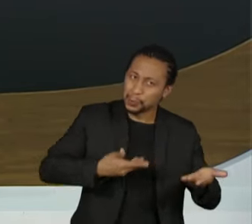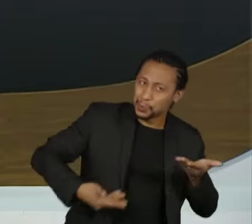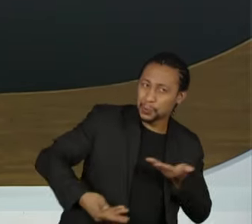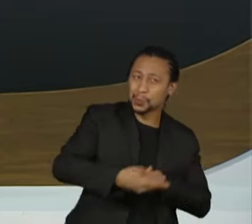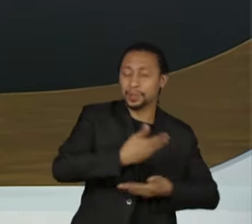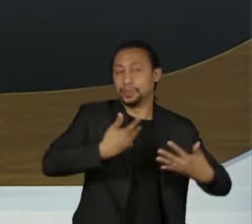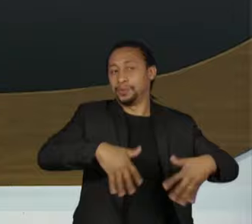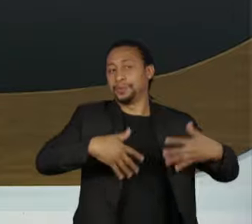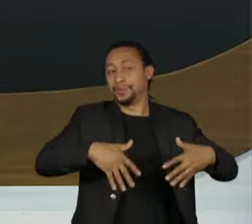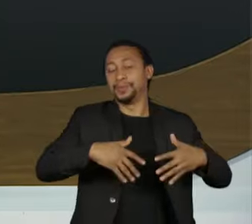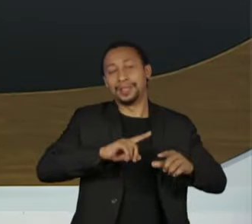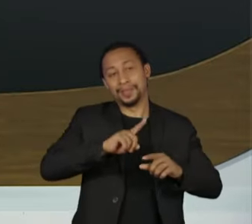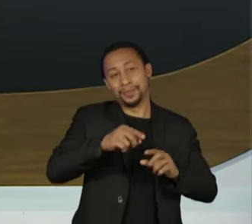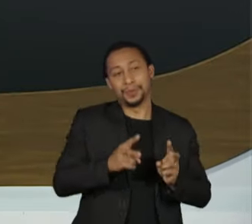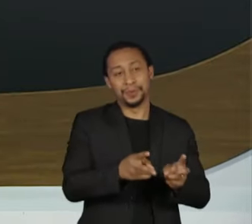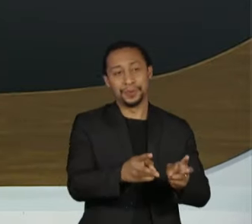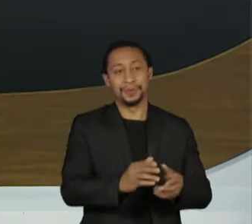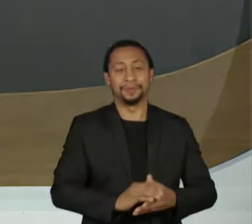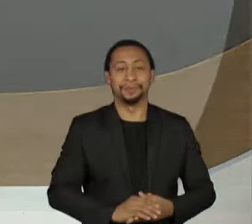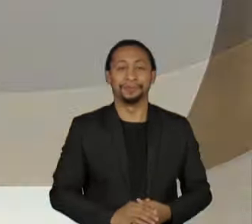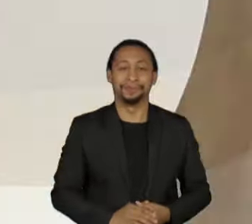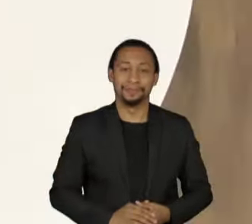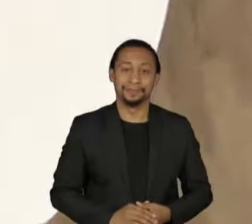quentíssimo aqui. Eu volto com a Vitória e com o Tony.